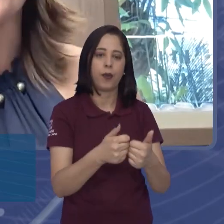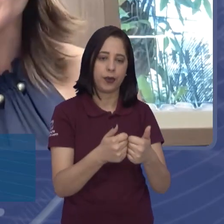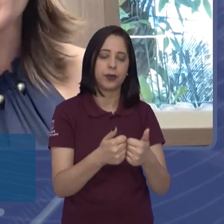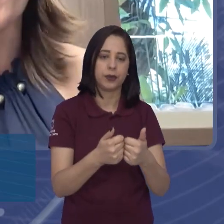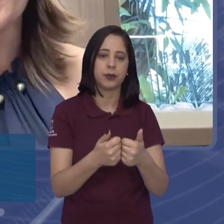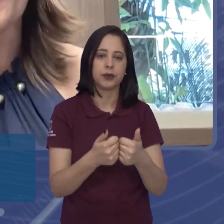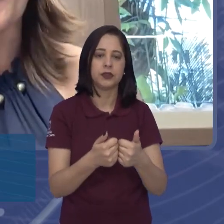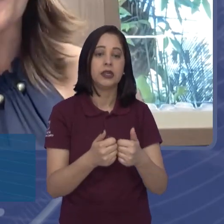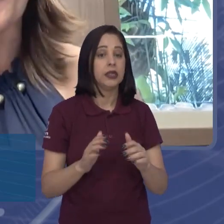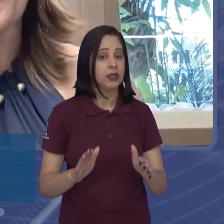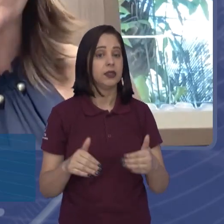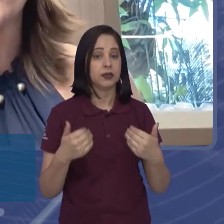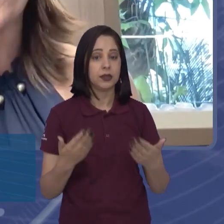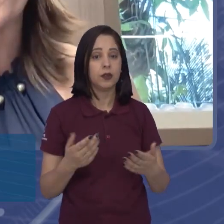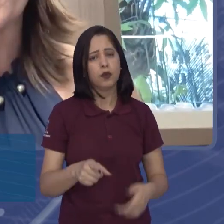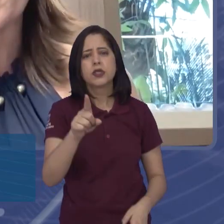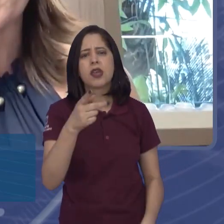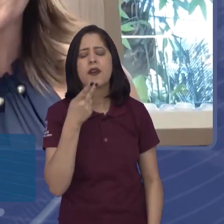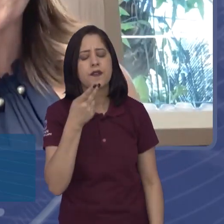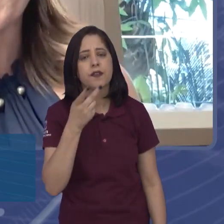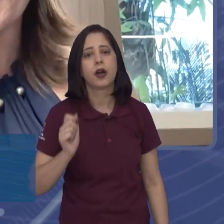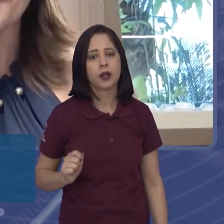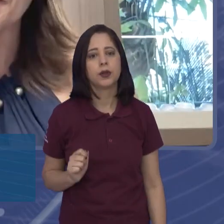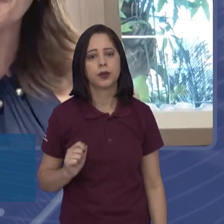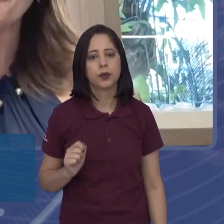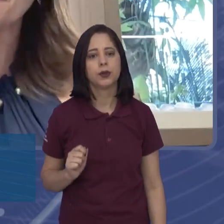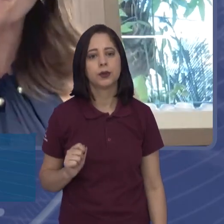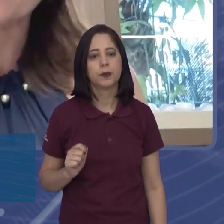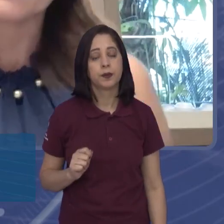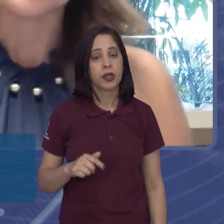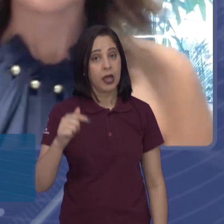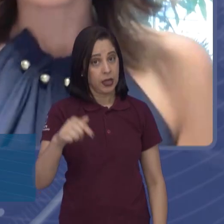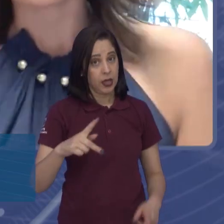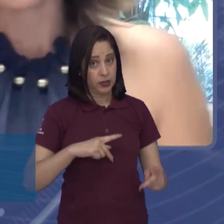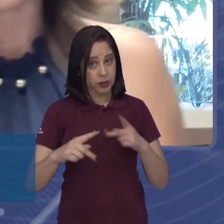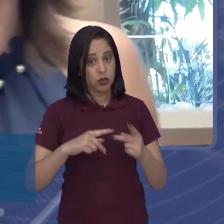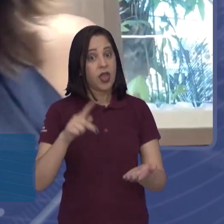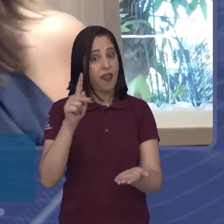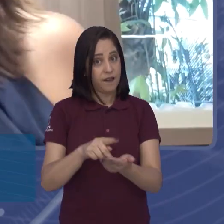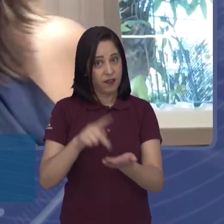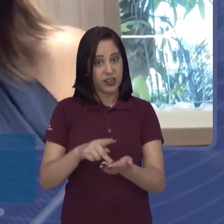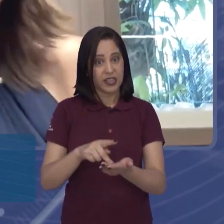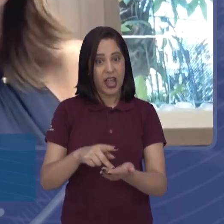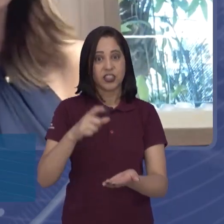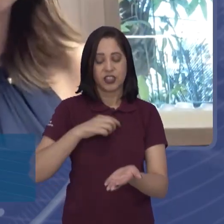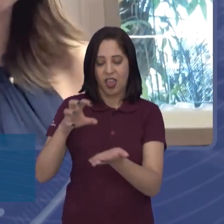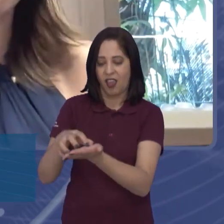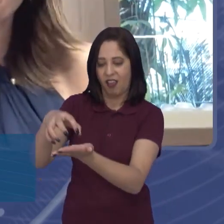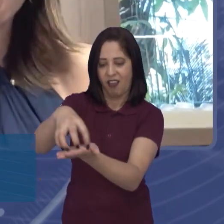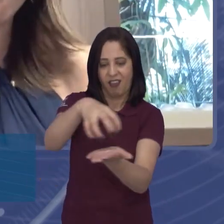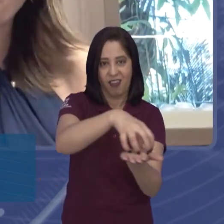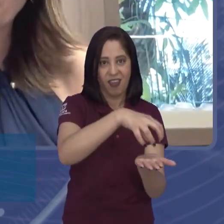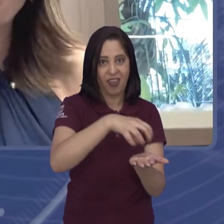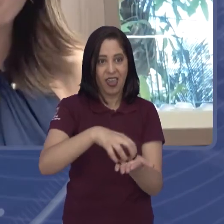acaba ali dosando. Você falou desse crescimento, né, e São José realmente a gente tem vários centros, né, é uma cidade